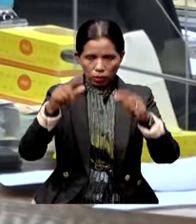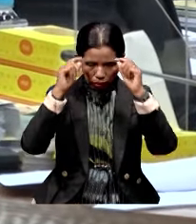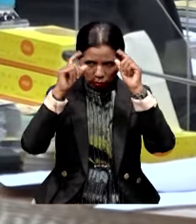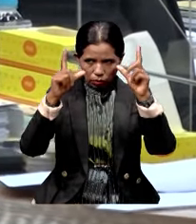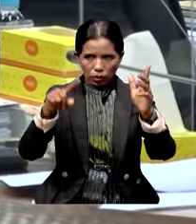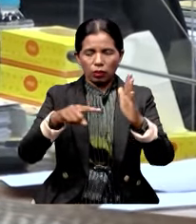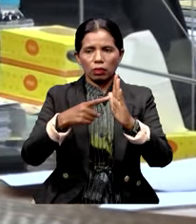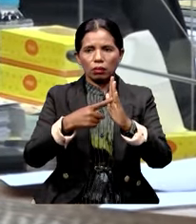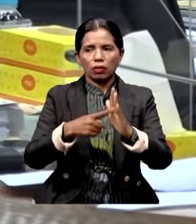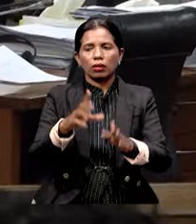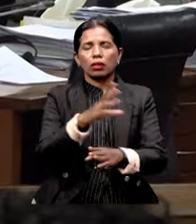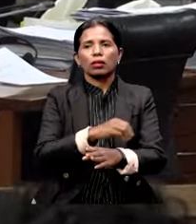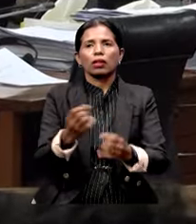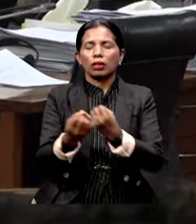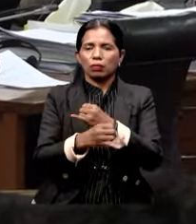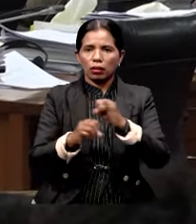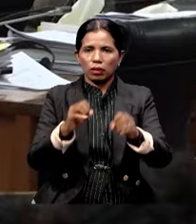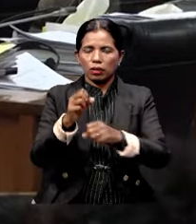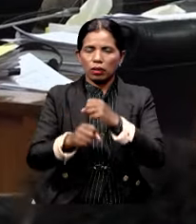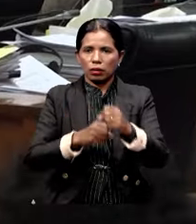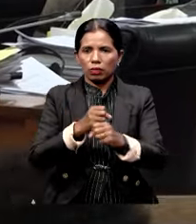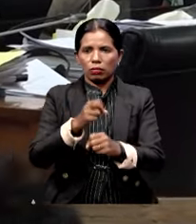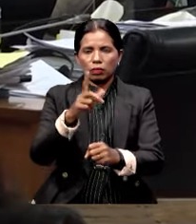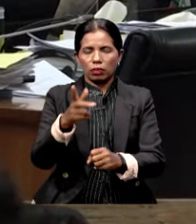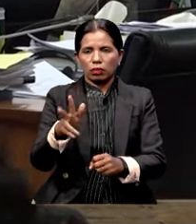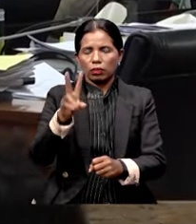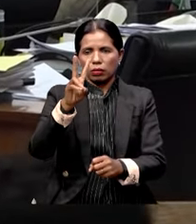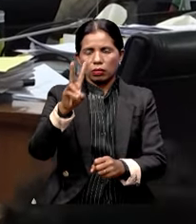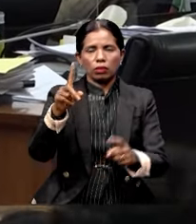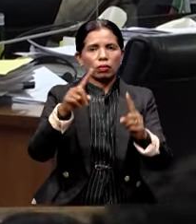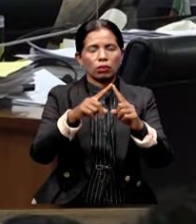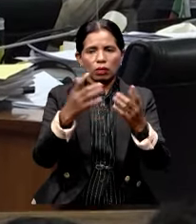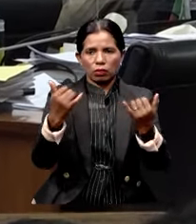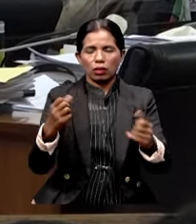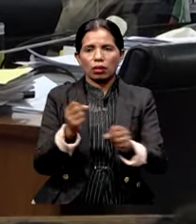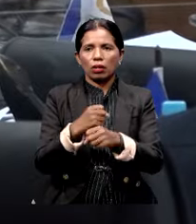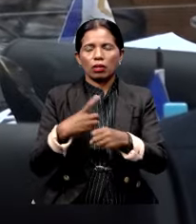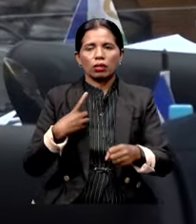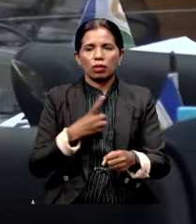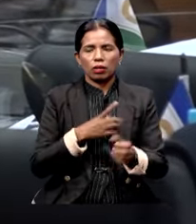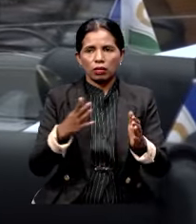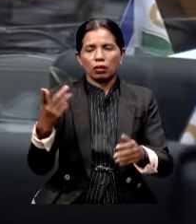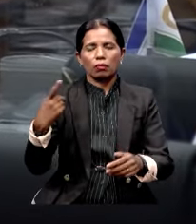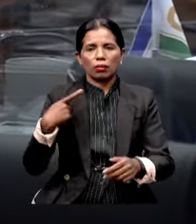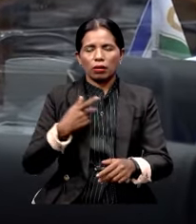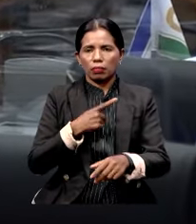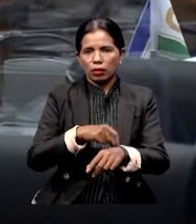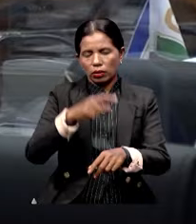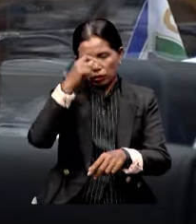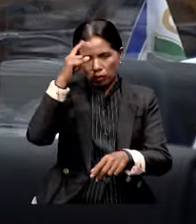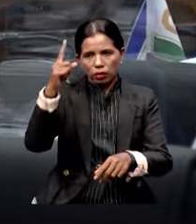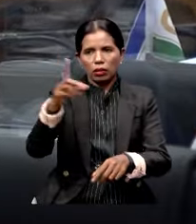a Rússia Restauração Independência e a Tinan, Rihun Rua Rua Toohin Loron. Halo deputado Sira Parlamento Nacional preocupa, tamba